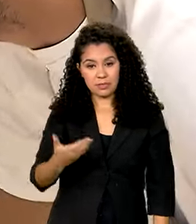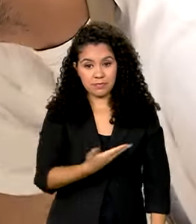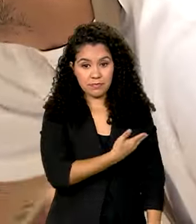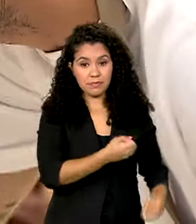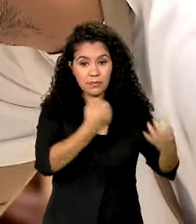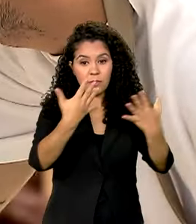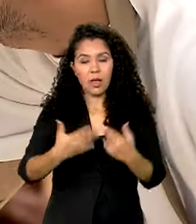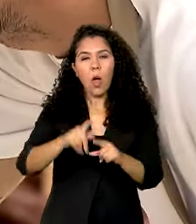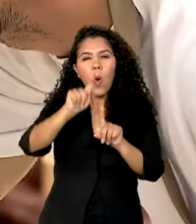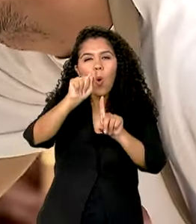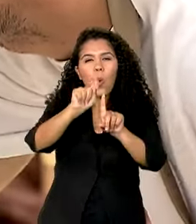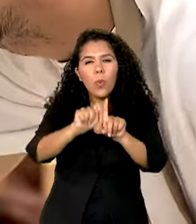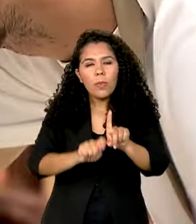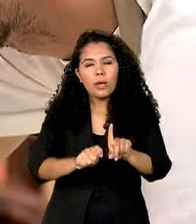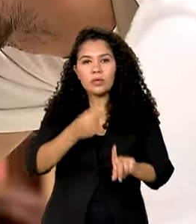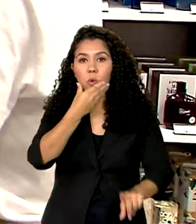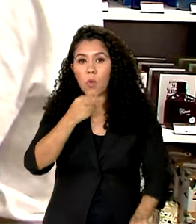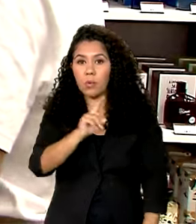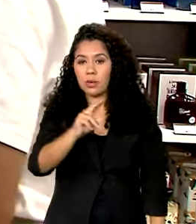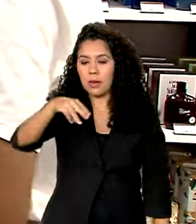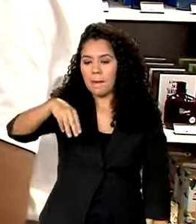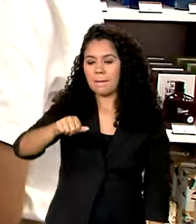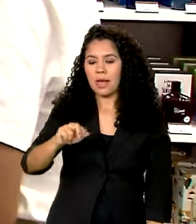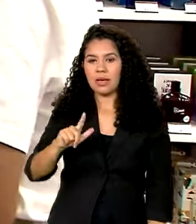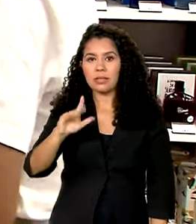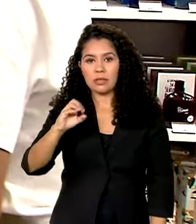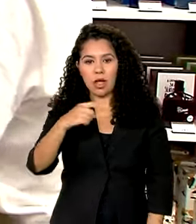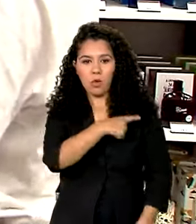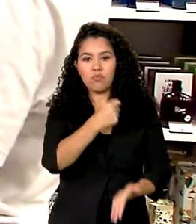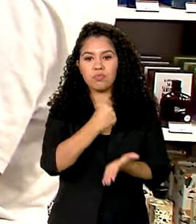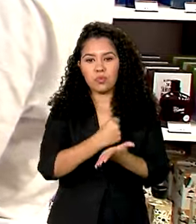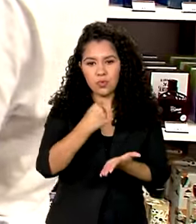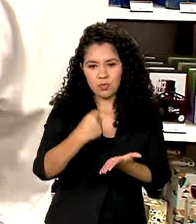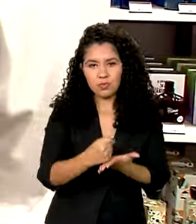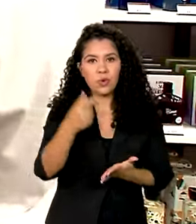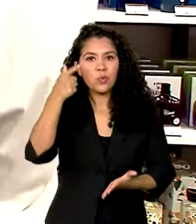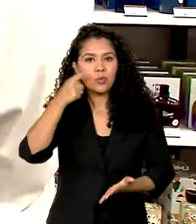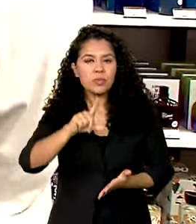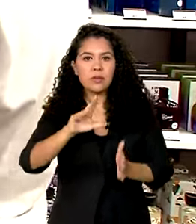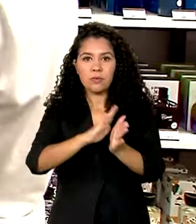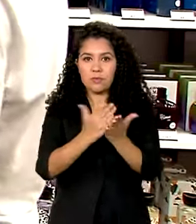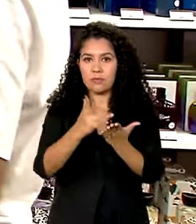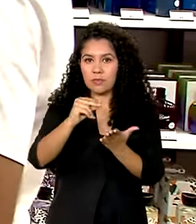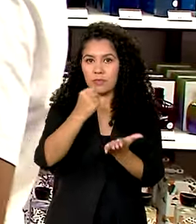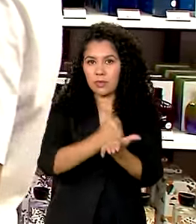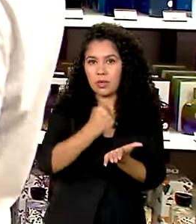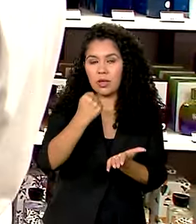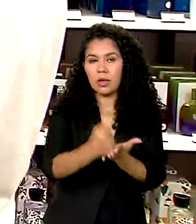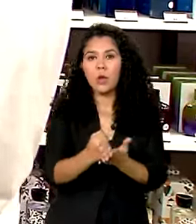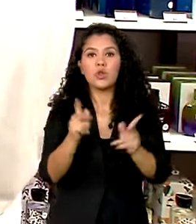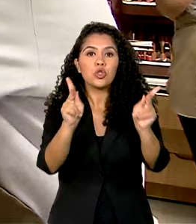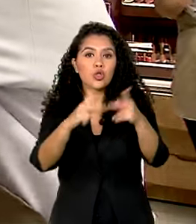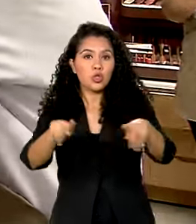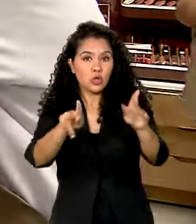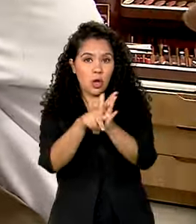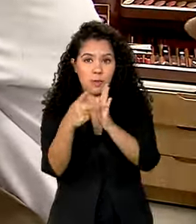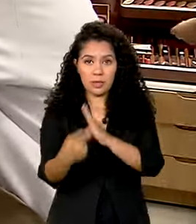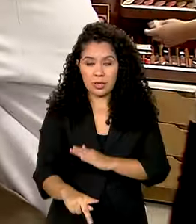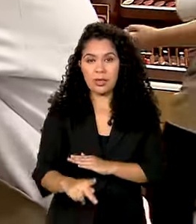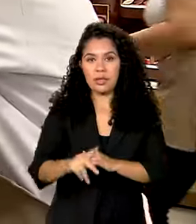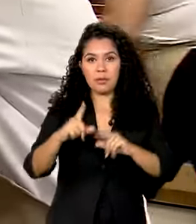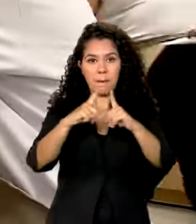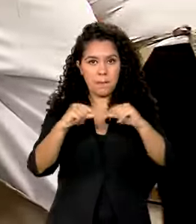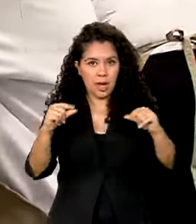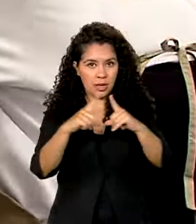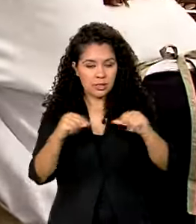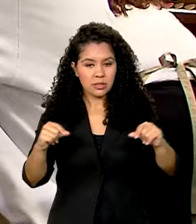Há um mês, Marcelo, de 25 anos, foi contratado para trabalhar em uma loja num shopping de Brasília. O emprego